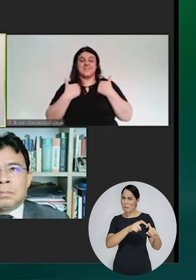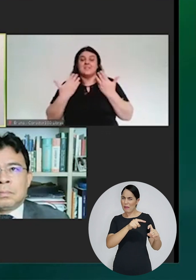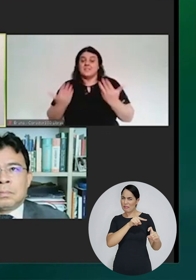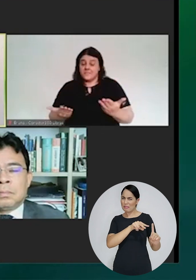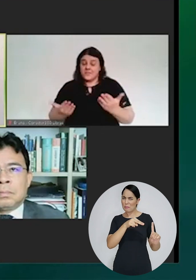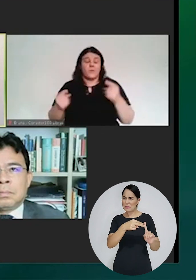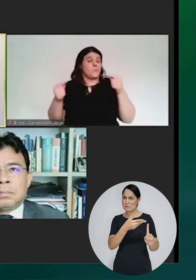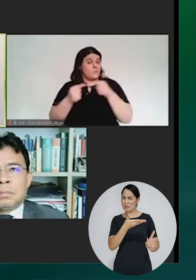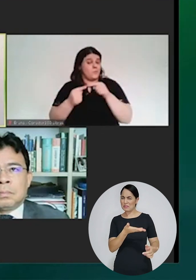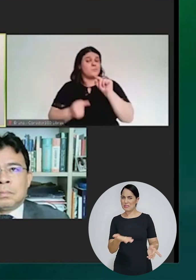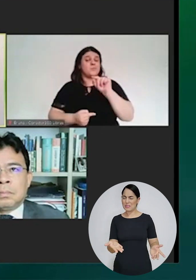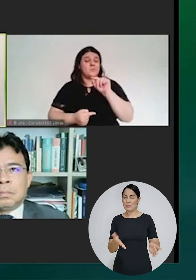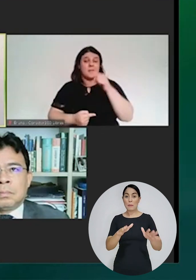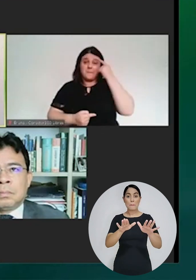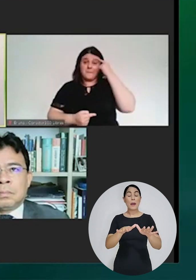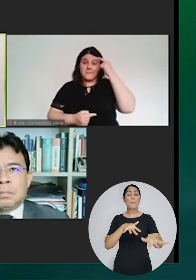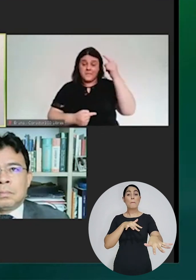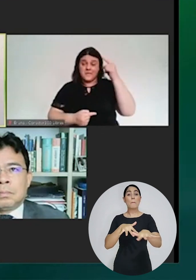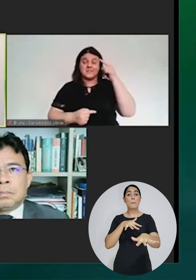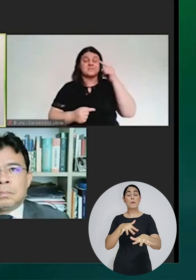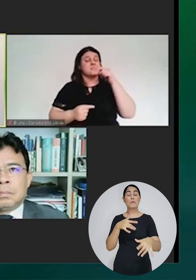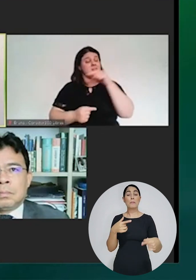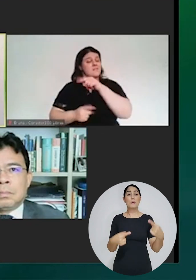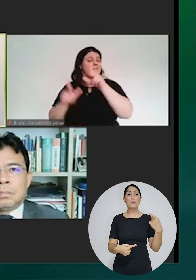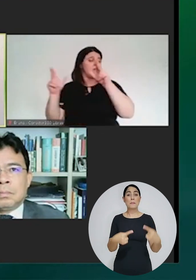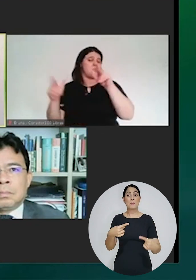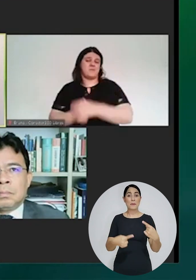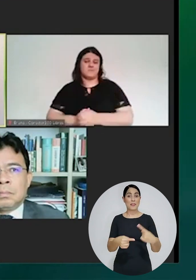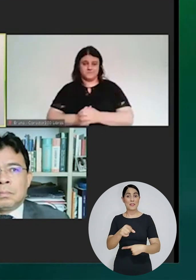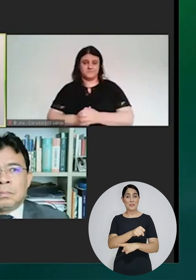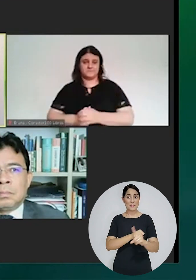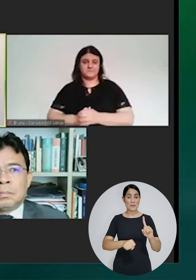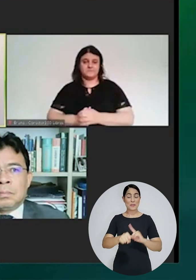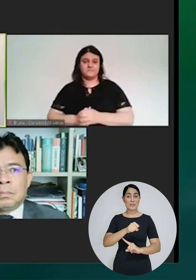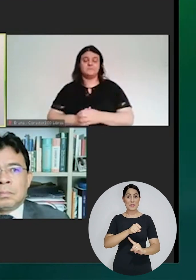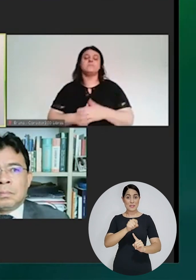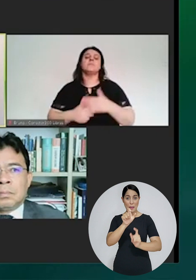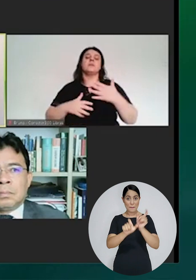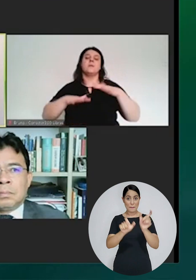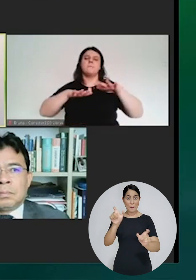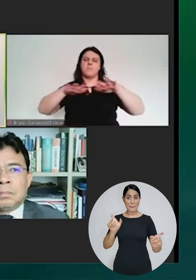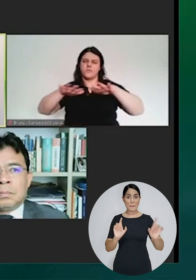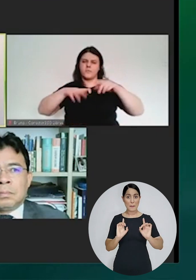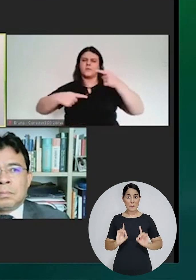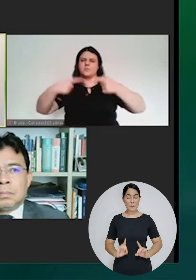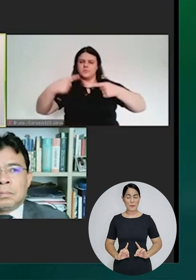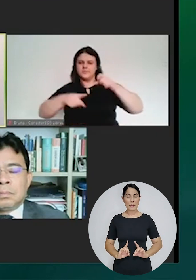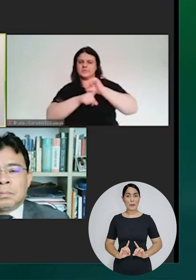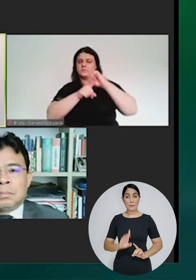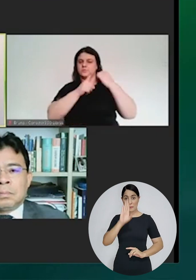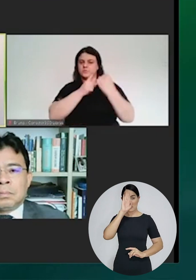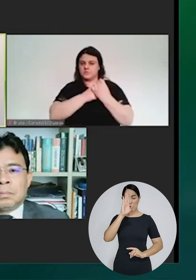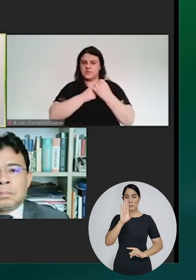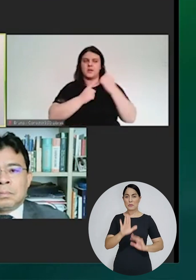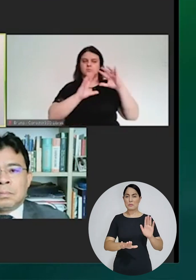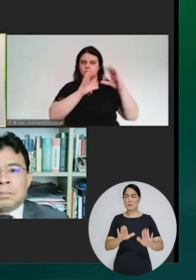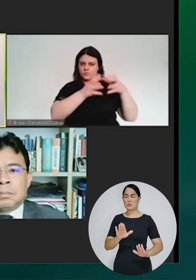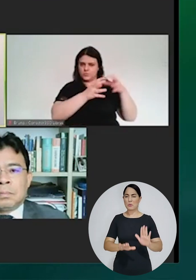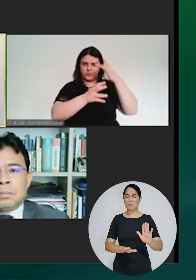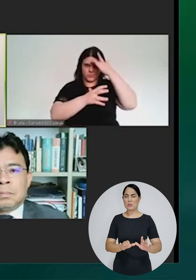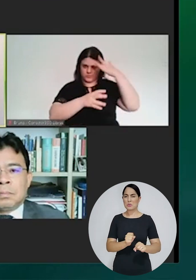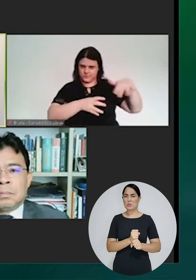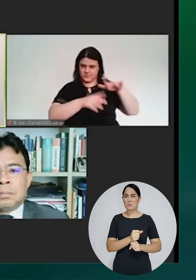ela parte desse olhar médico, né? Com o movimento político e social de pessoas com